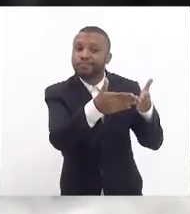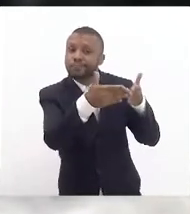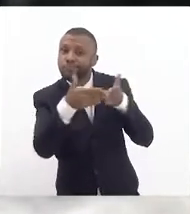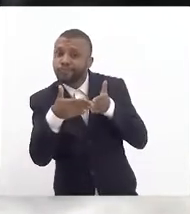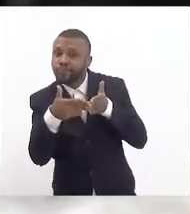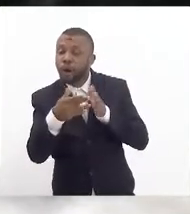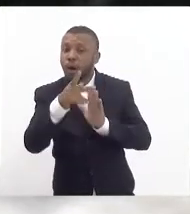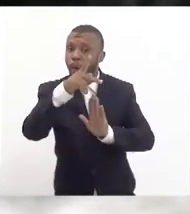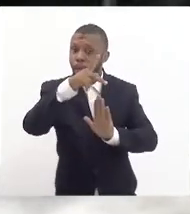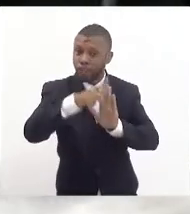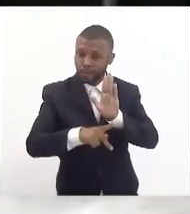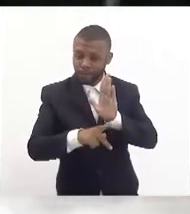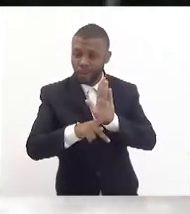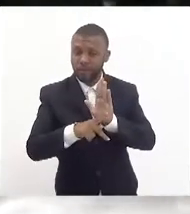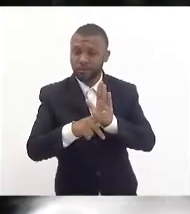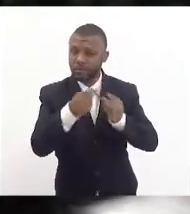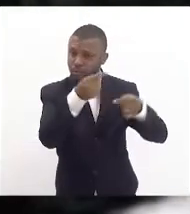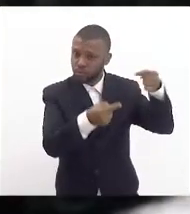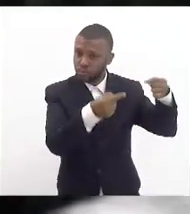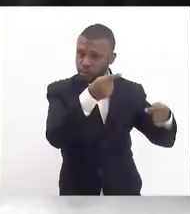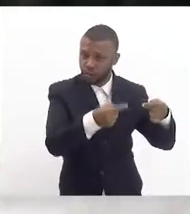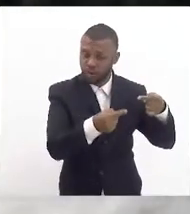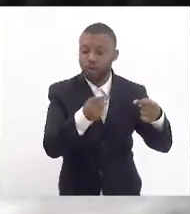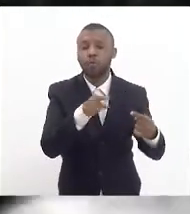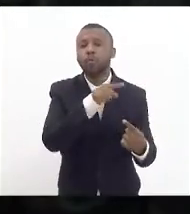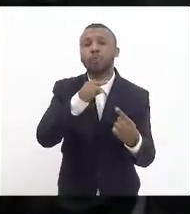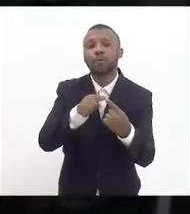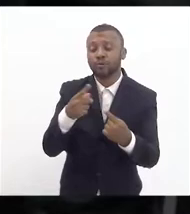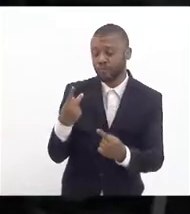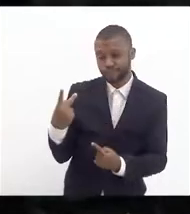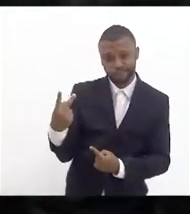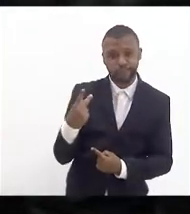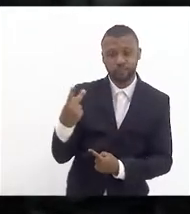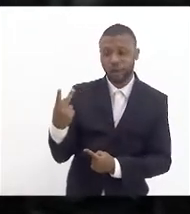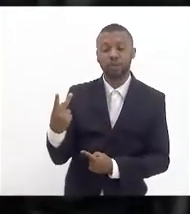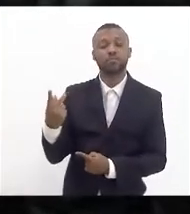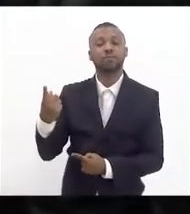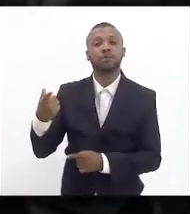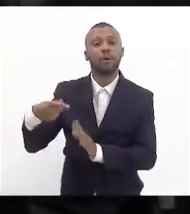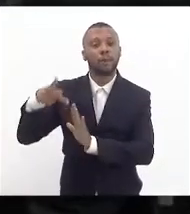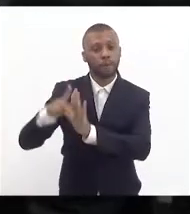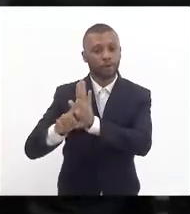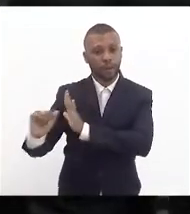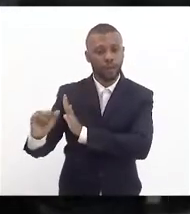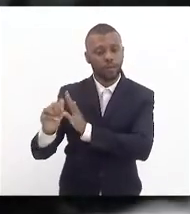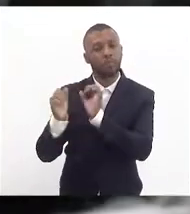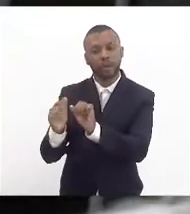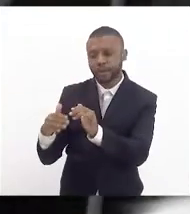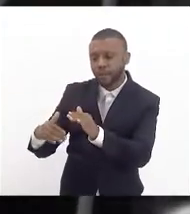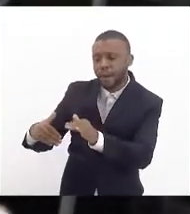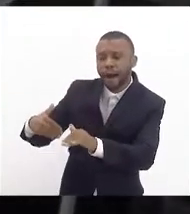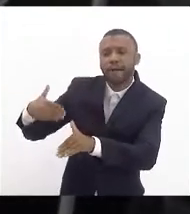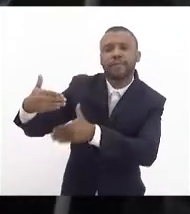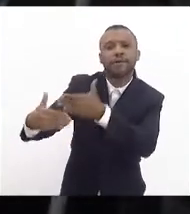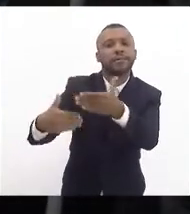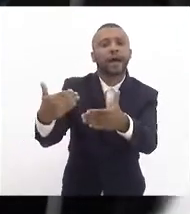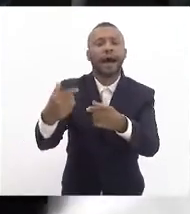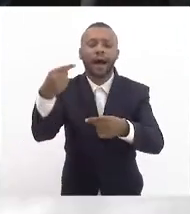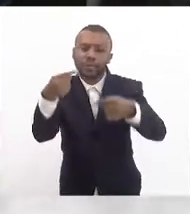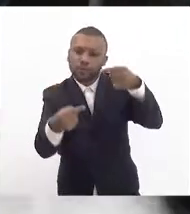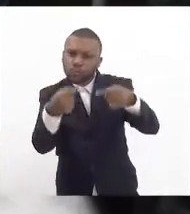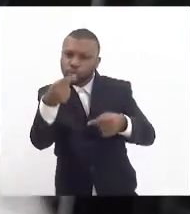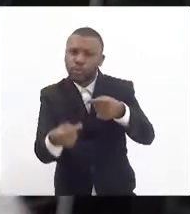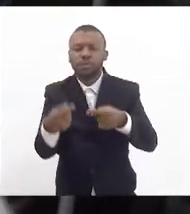o meu PL e o PL do deputado estadual Felipe Soares pudesse avançar nessa casa. Então,